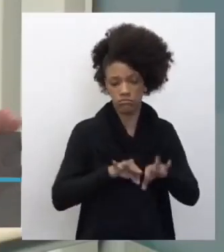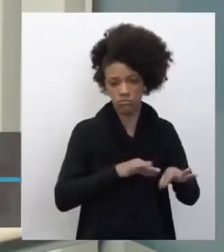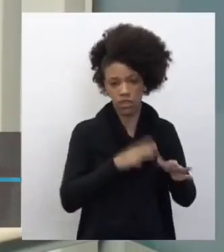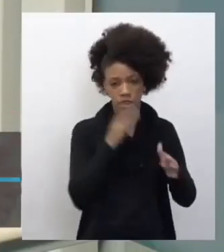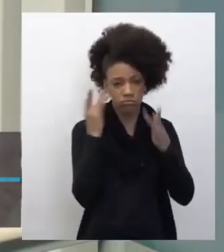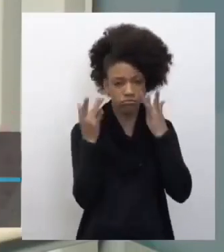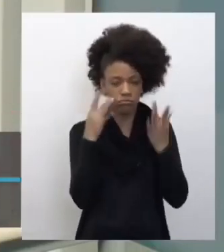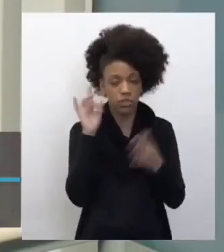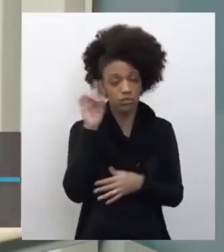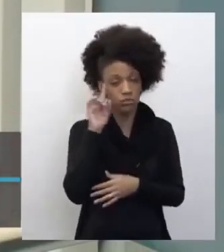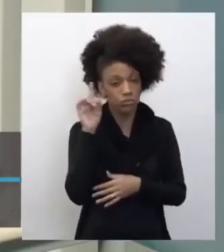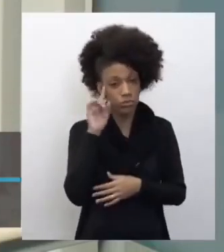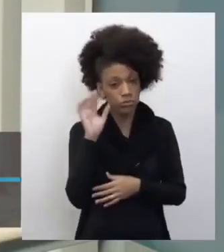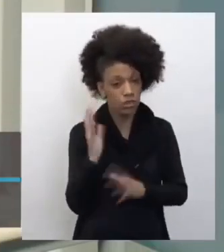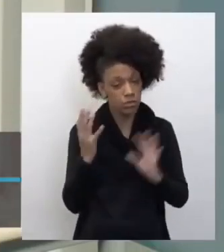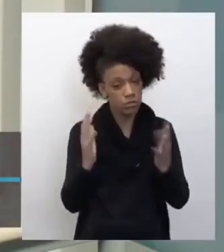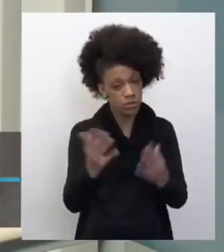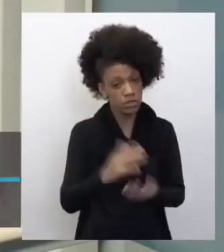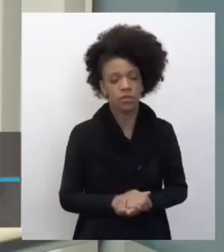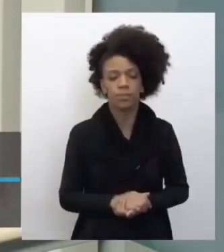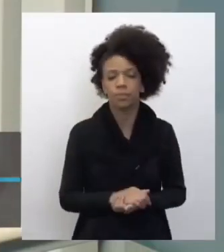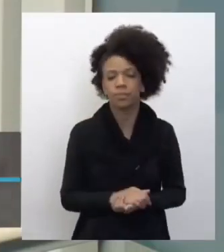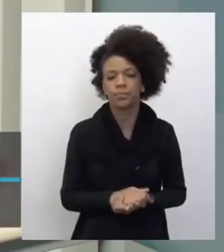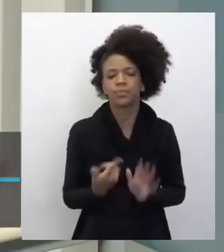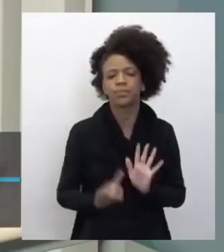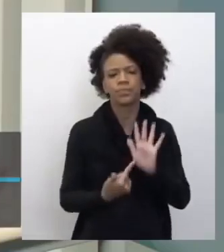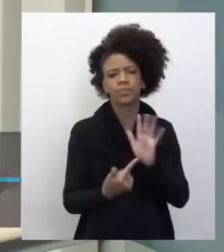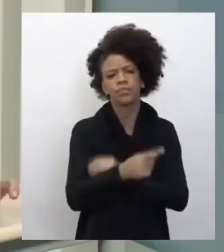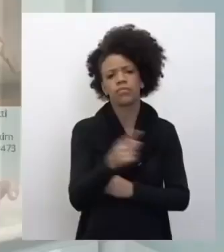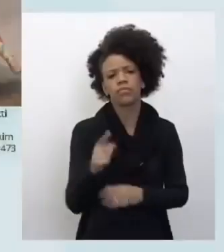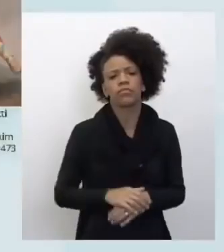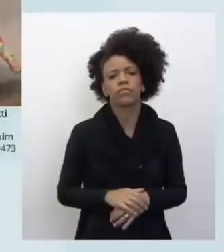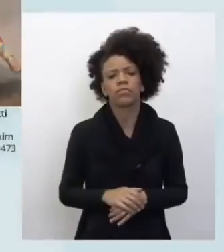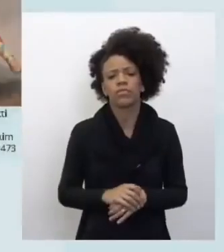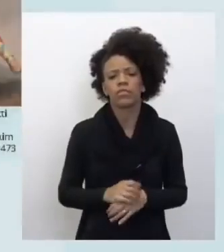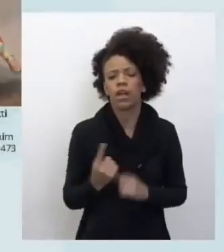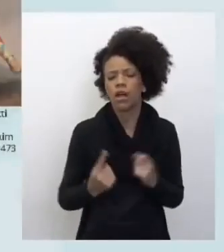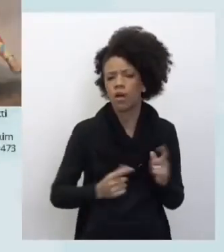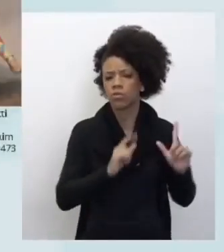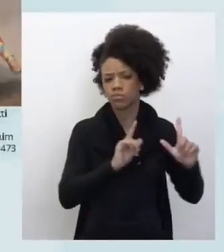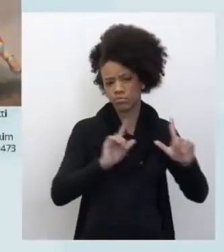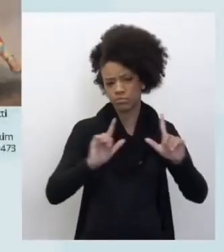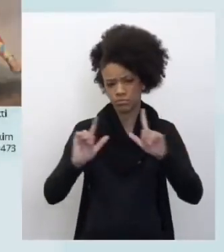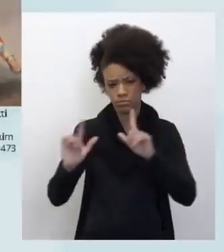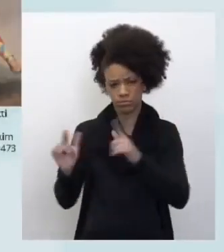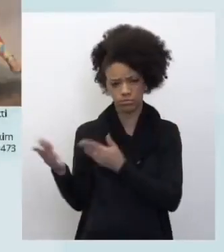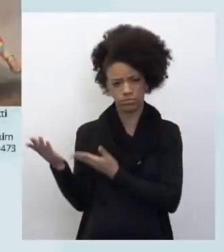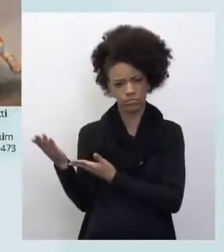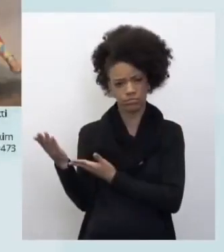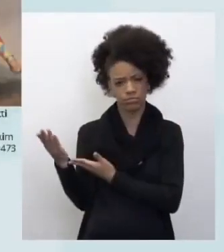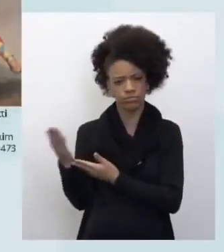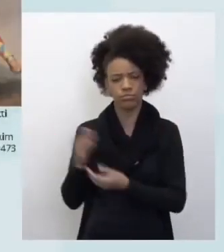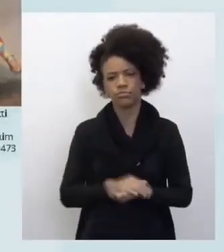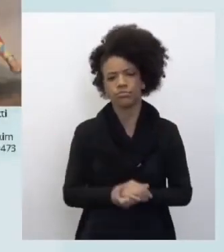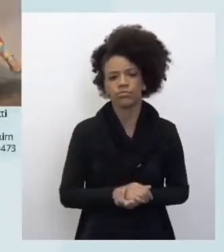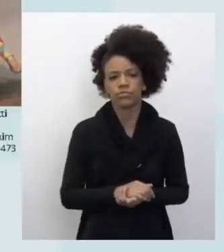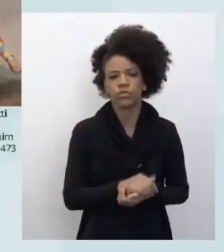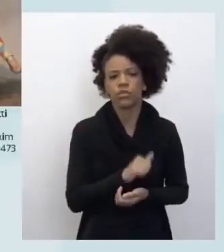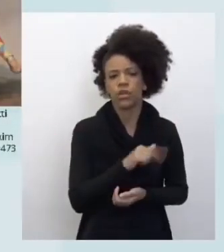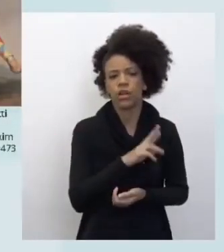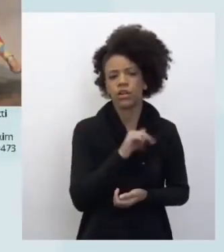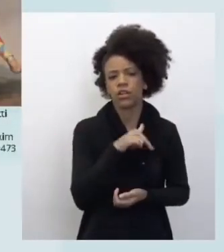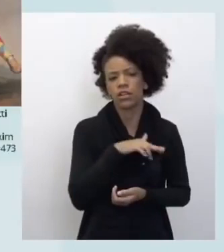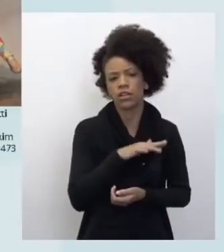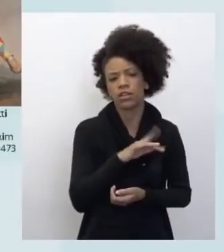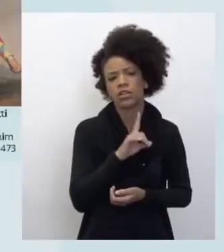do cotidiano. Vou mostrar para vocês agora algumas imagens, tá? Ó, o Arlequim, o Dottore,